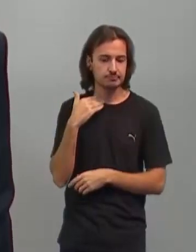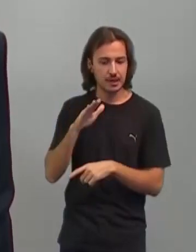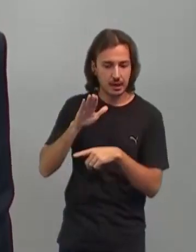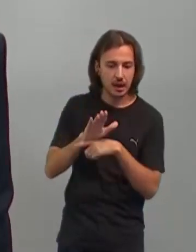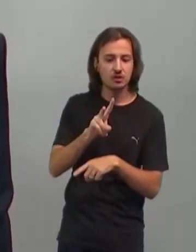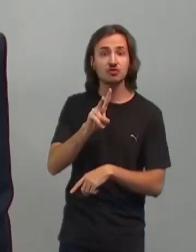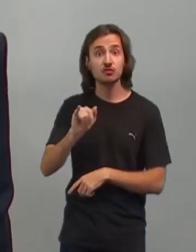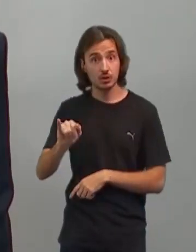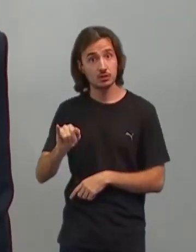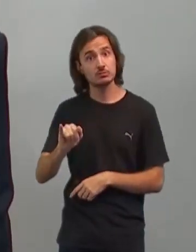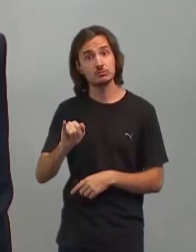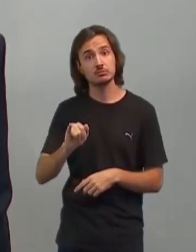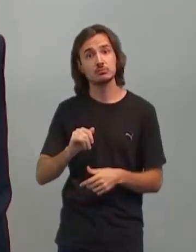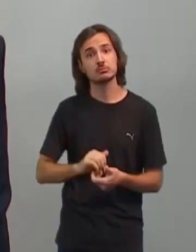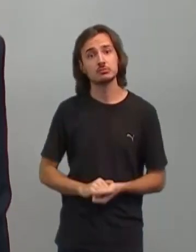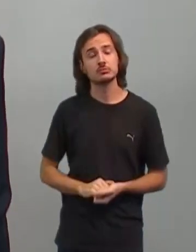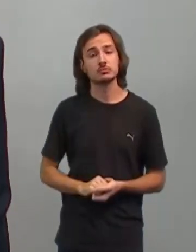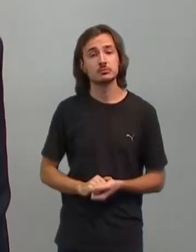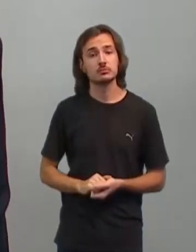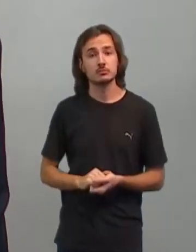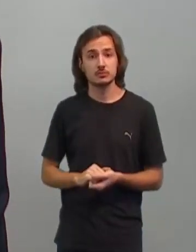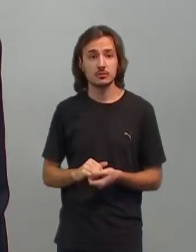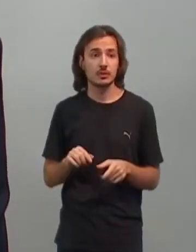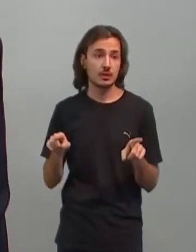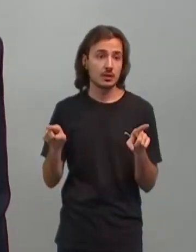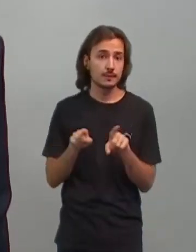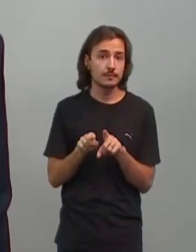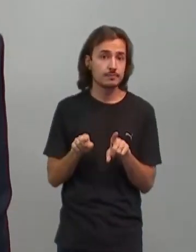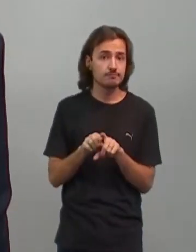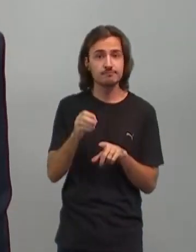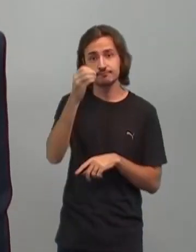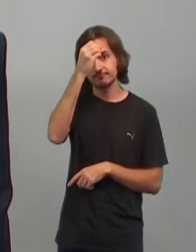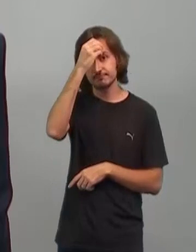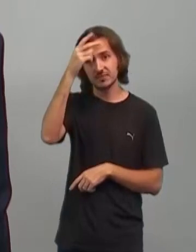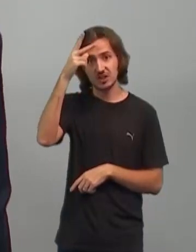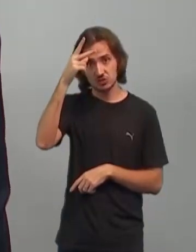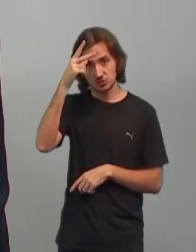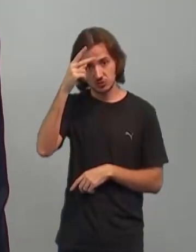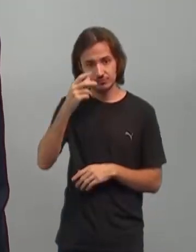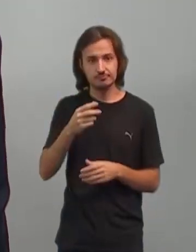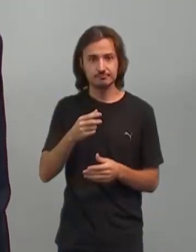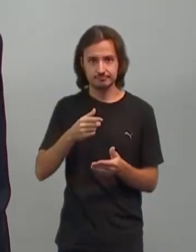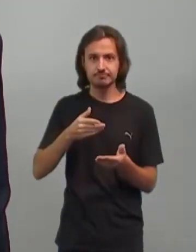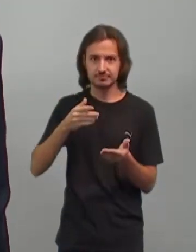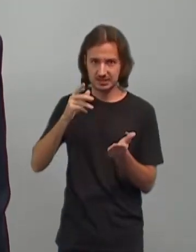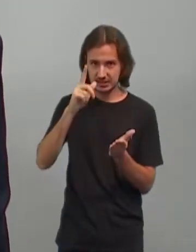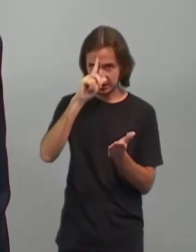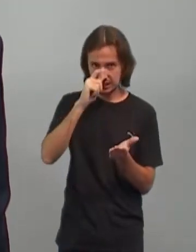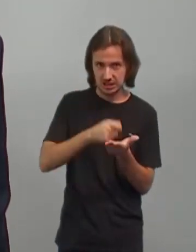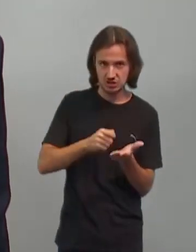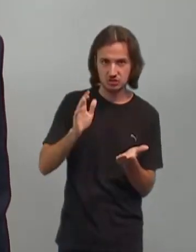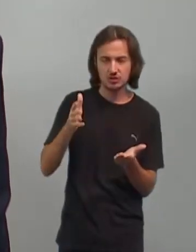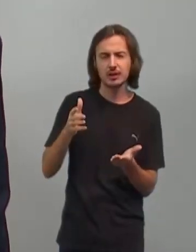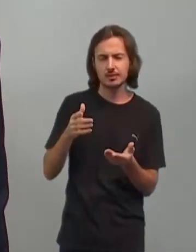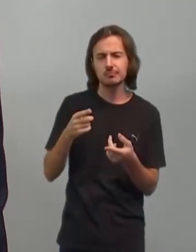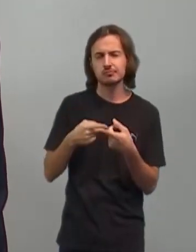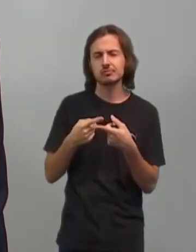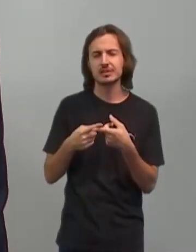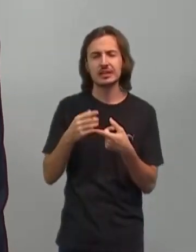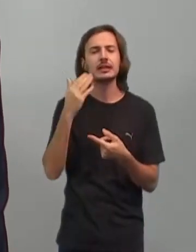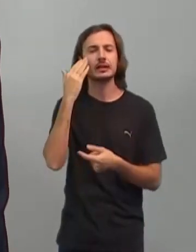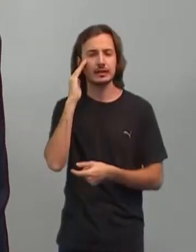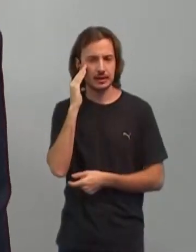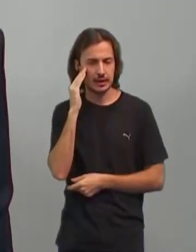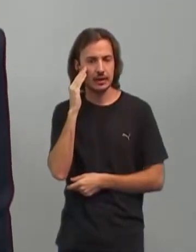e a prefeitura vetou, por entender a dificuldade de